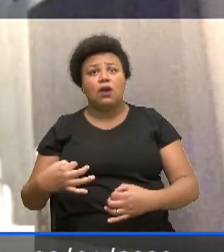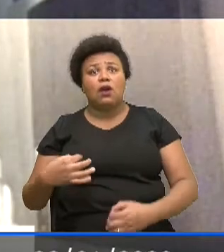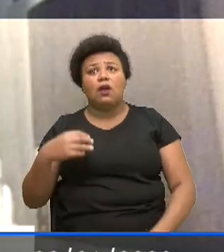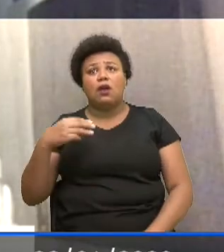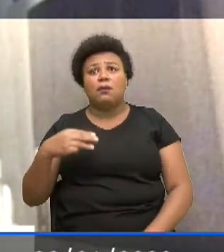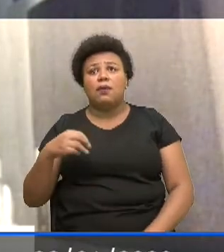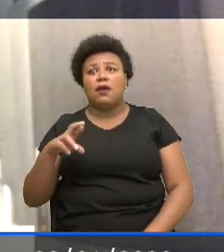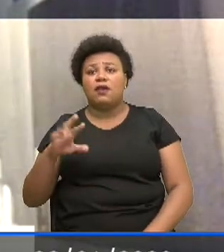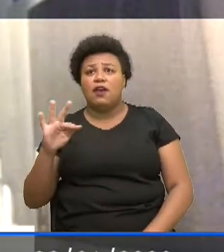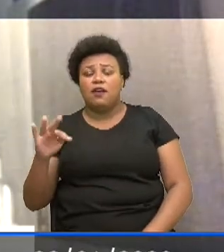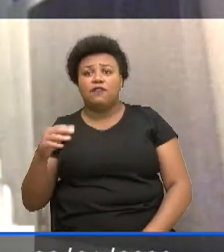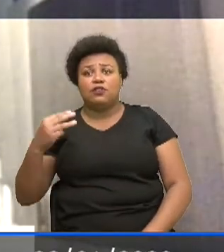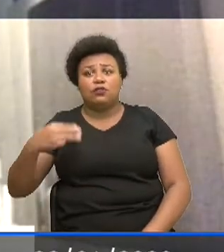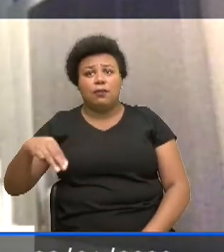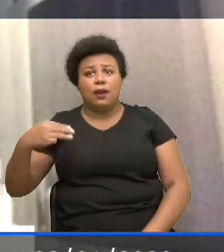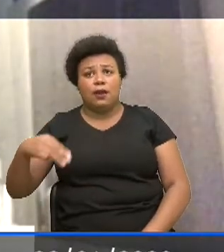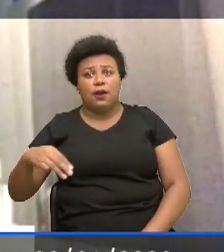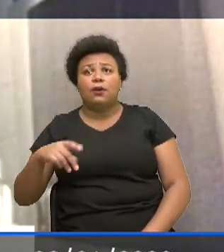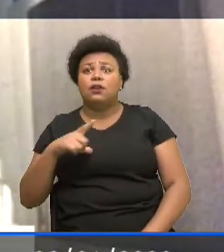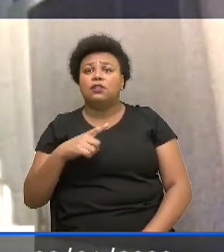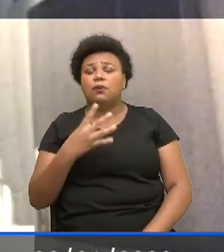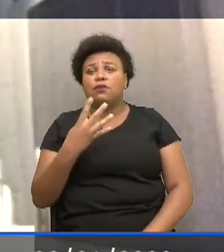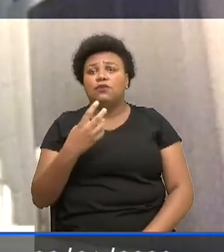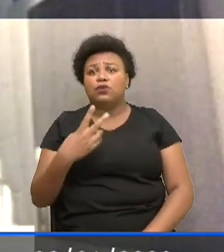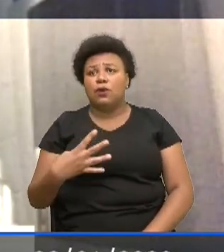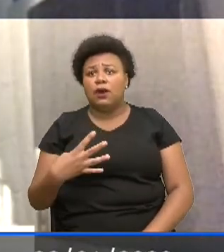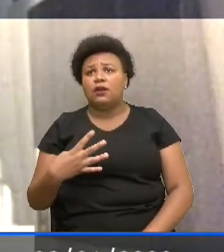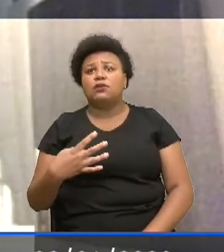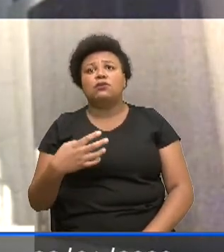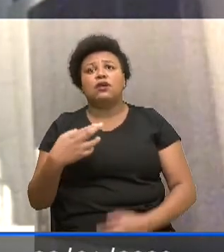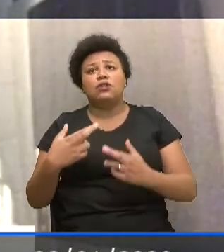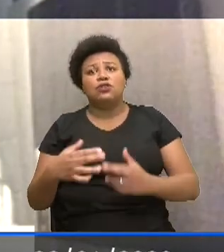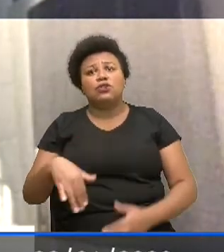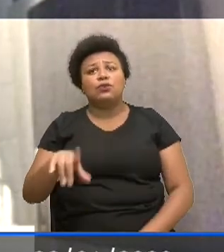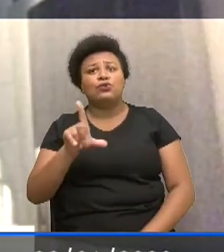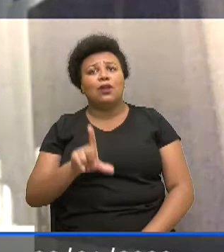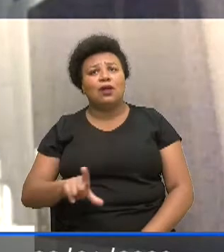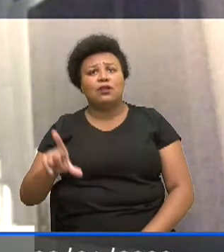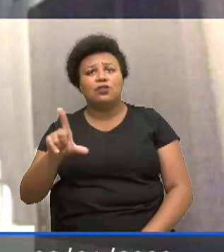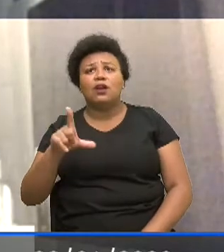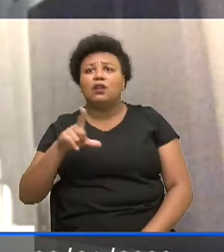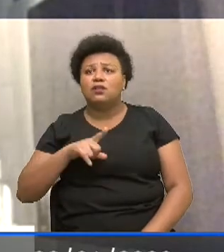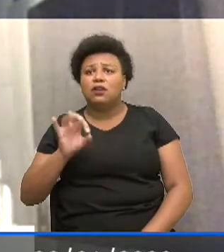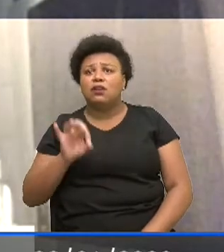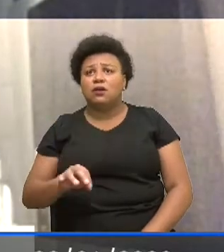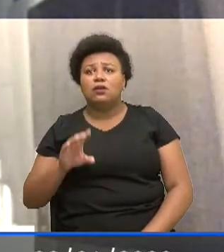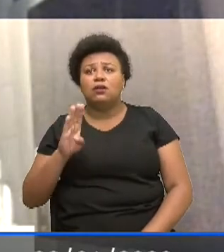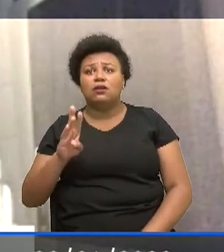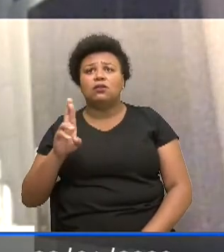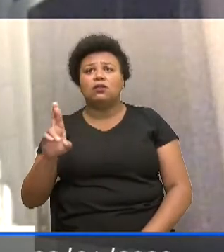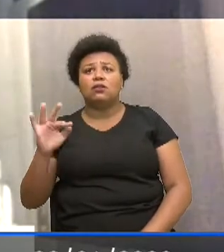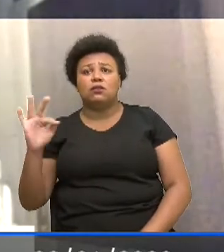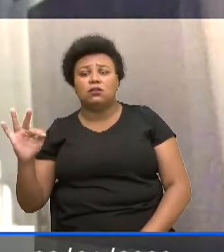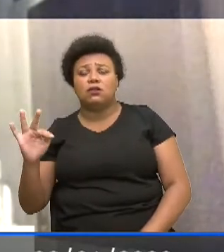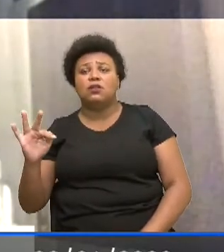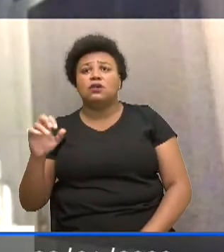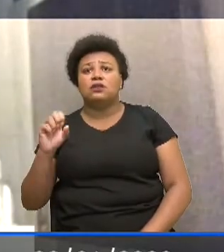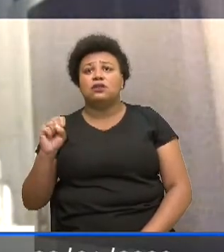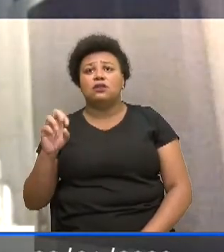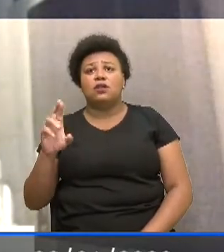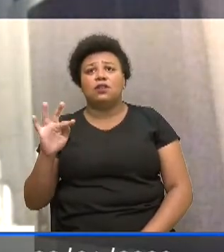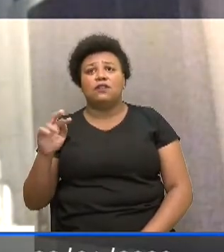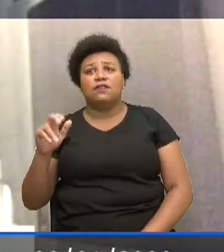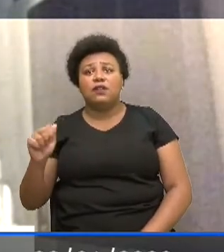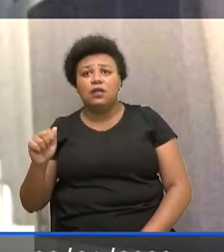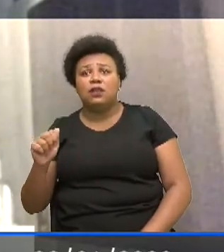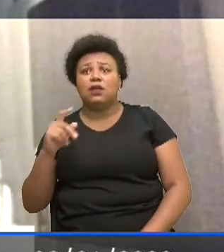Marau, temos 20 casos confirmados na Minuano de Lajeado, temos casos confirmados na BRF de Serafina, em Tapejara,